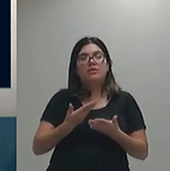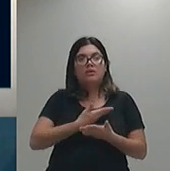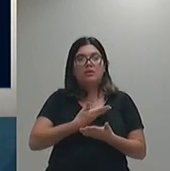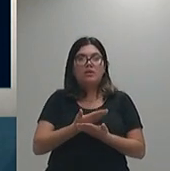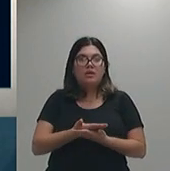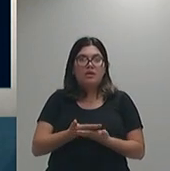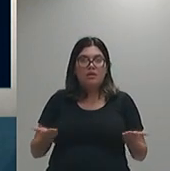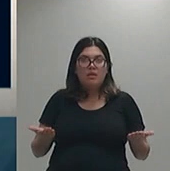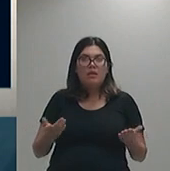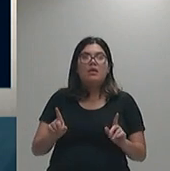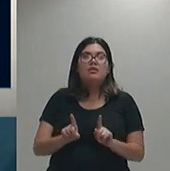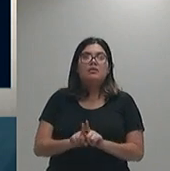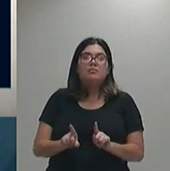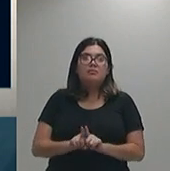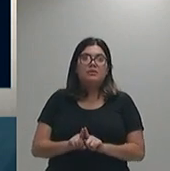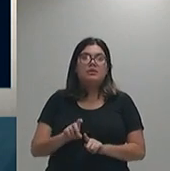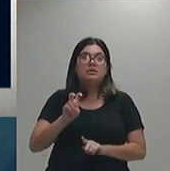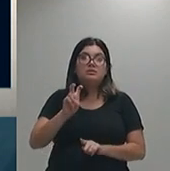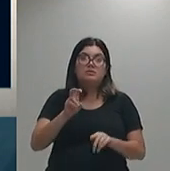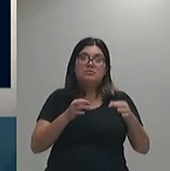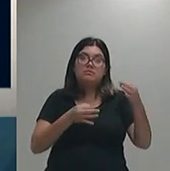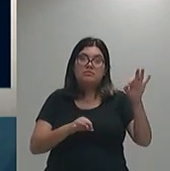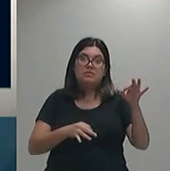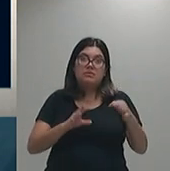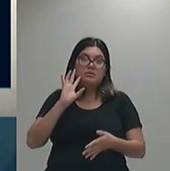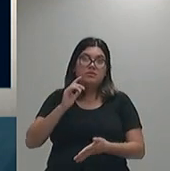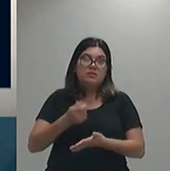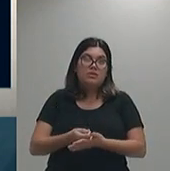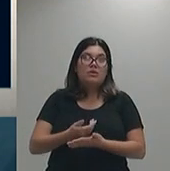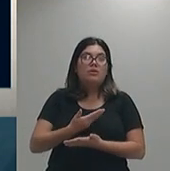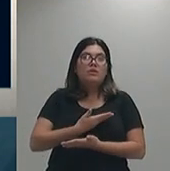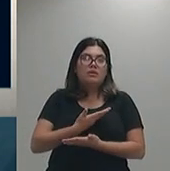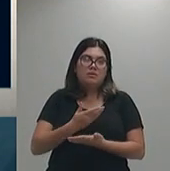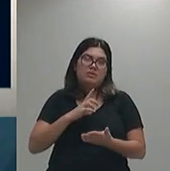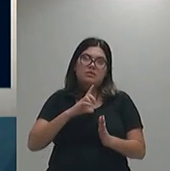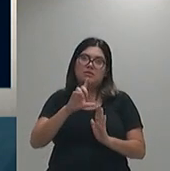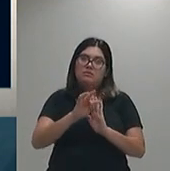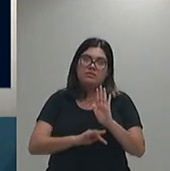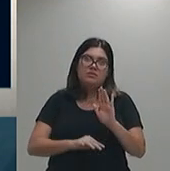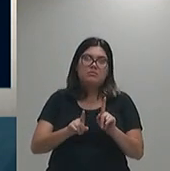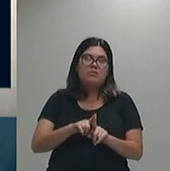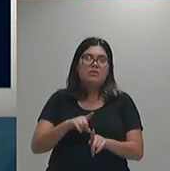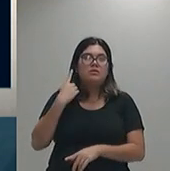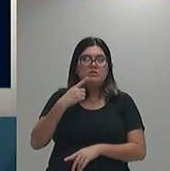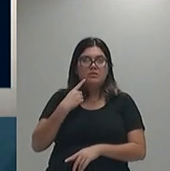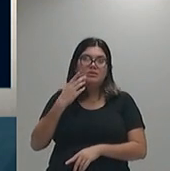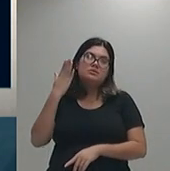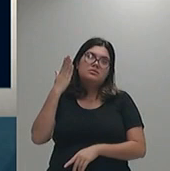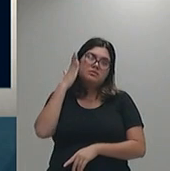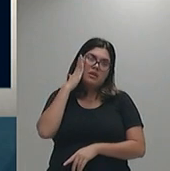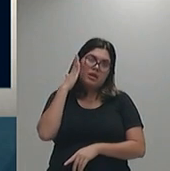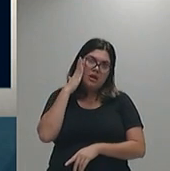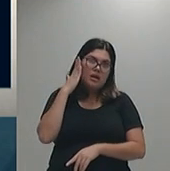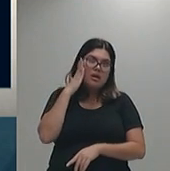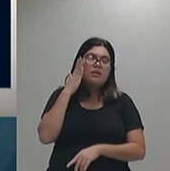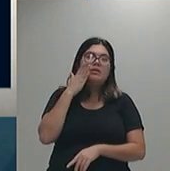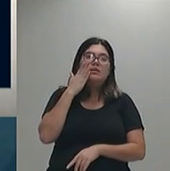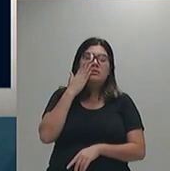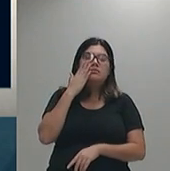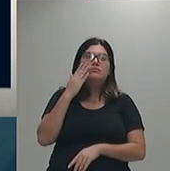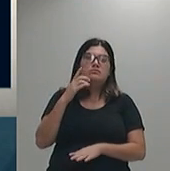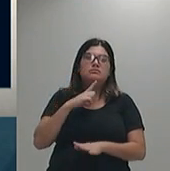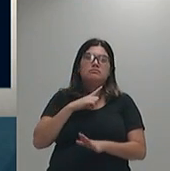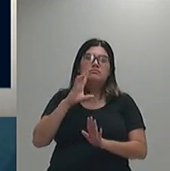15 páginas de decisão e os colegas tem o texto e os advogados sabem do teor da decisão